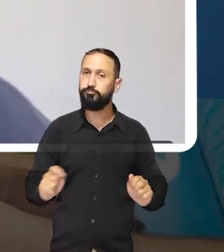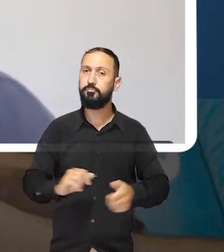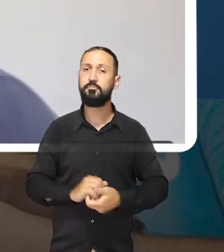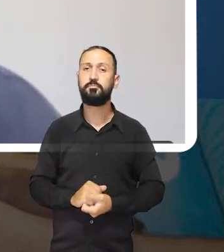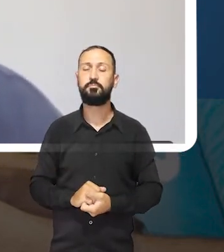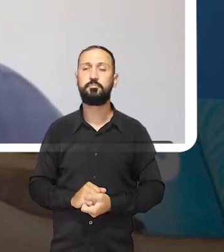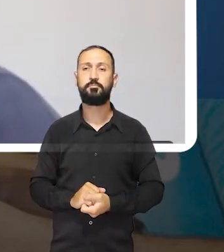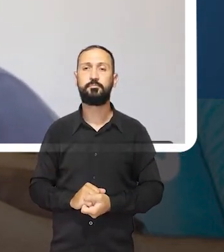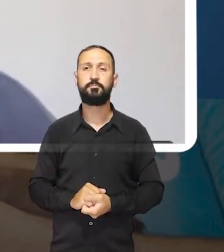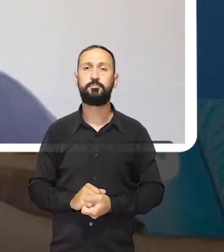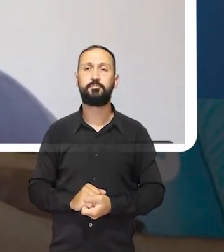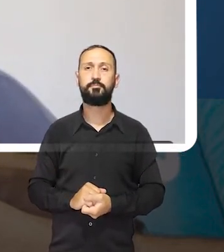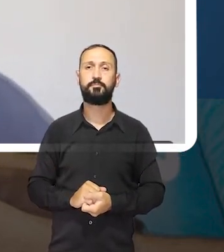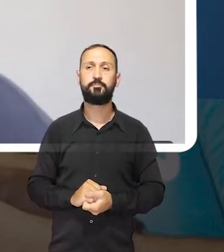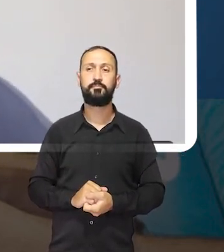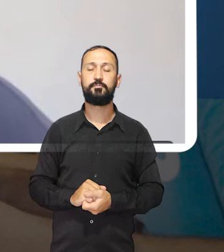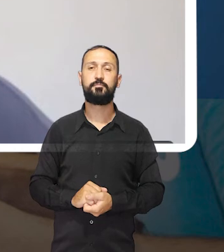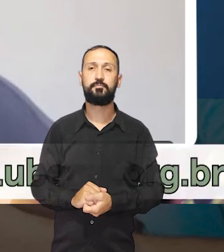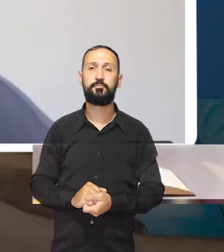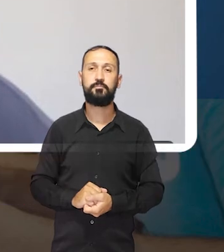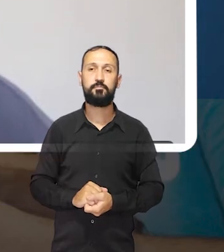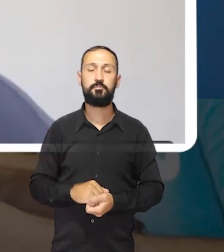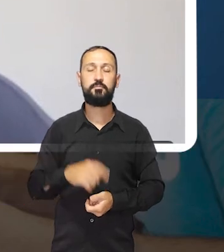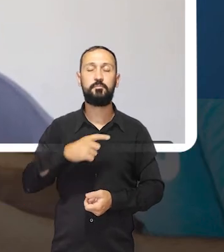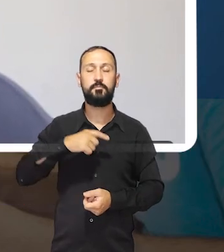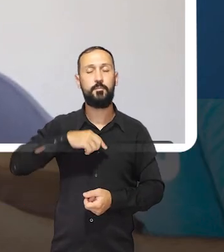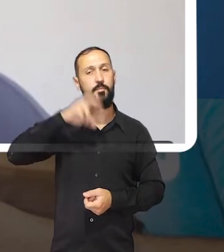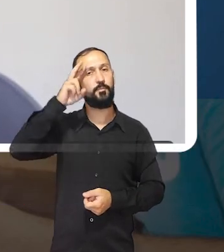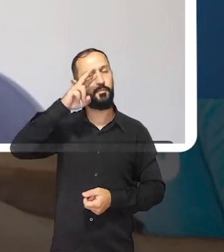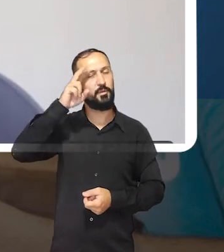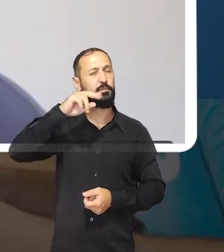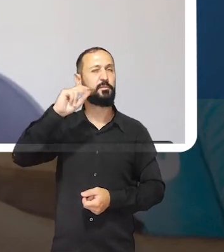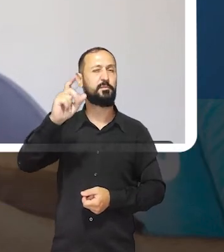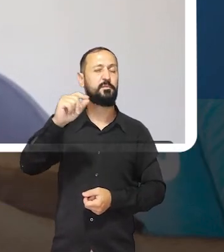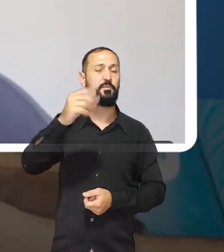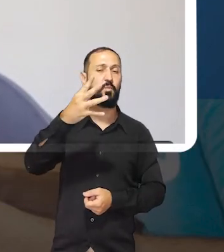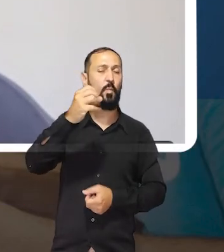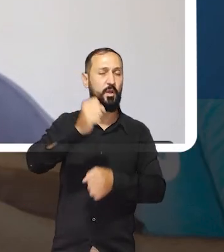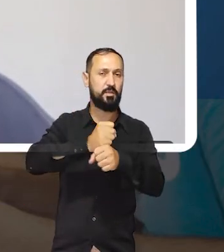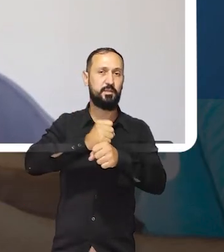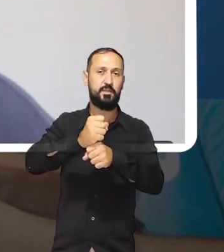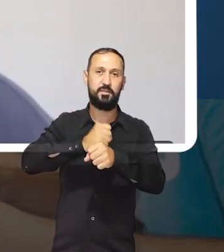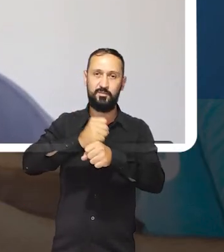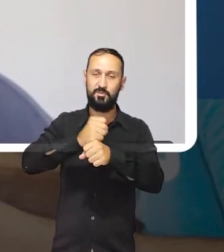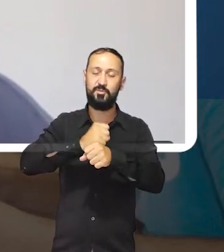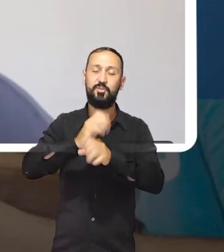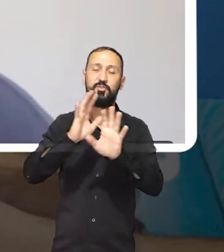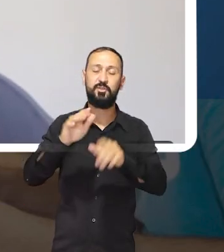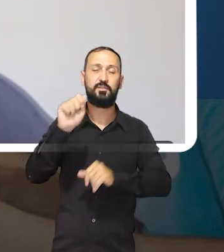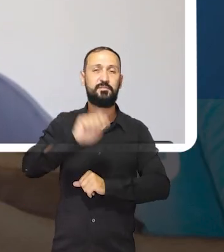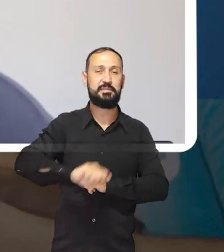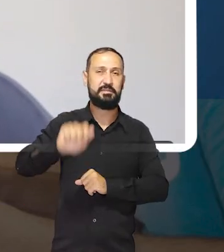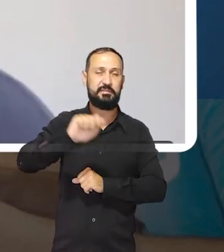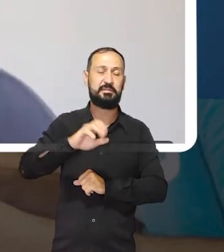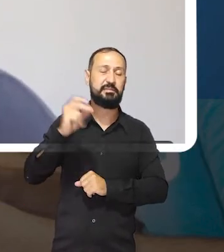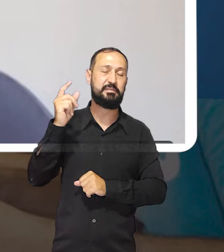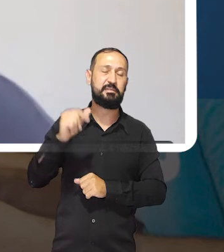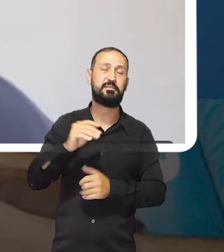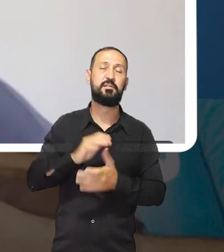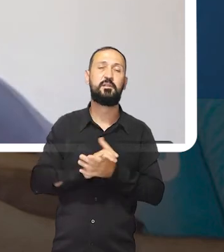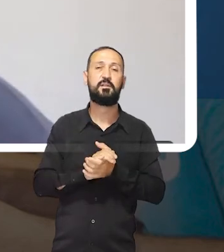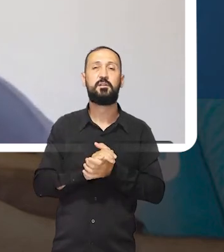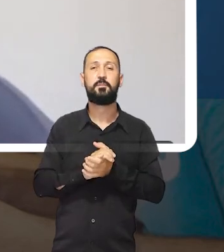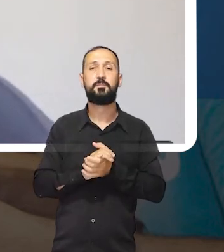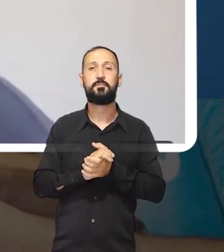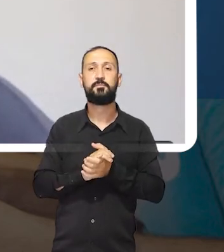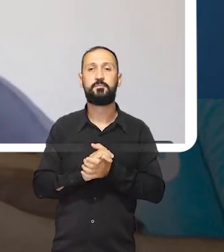entendeu? A academia tem uma história já de 40 anos, nós faremos,